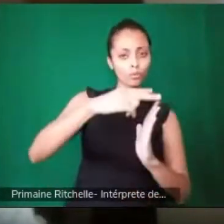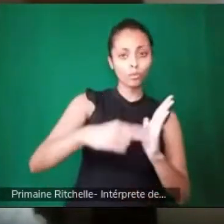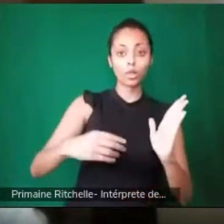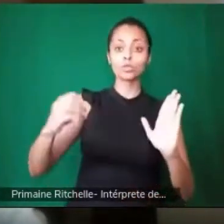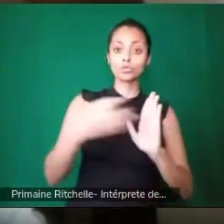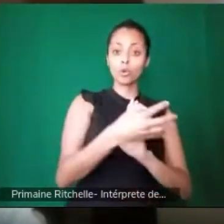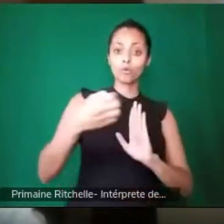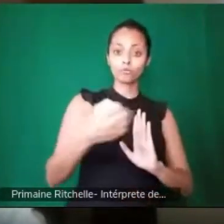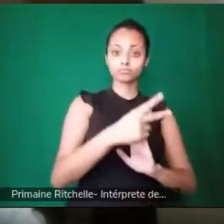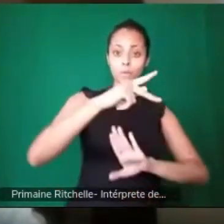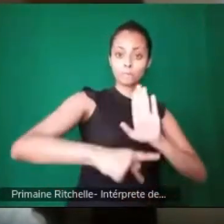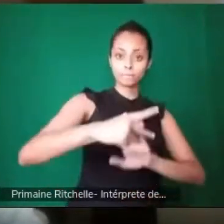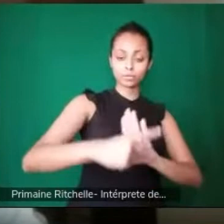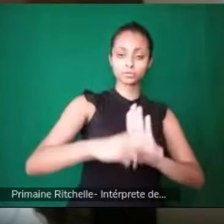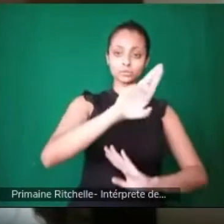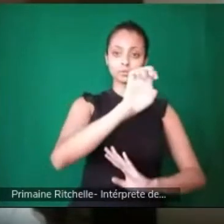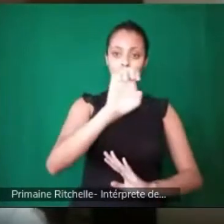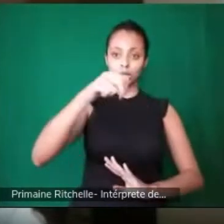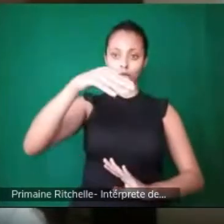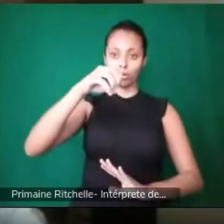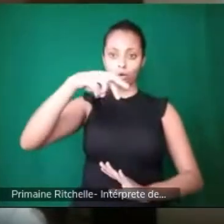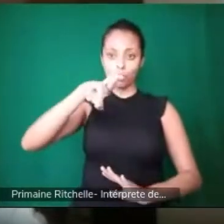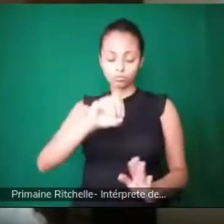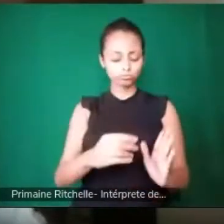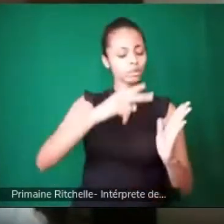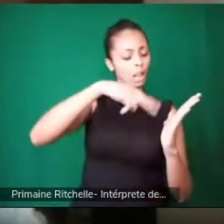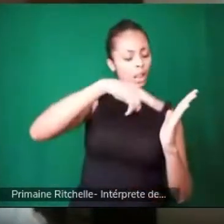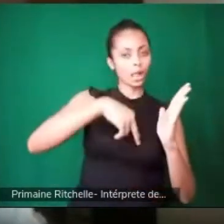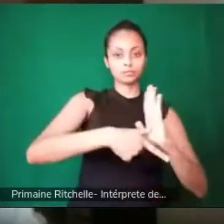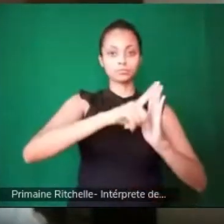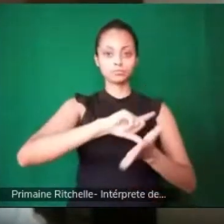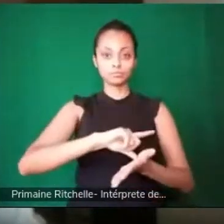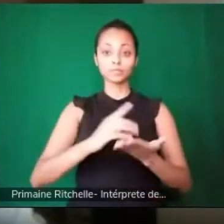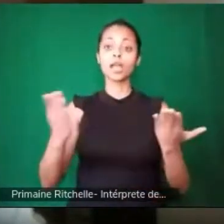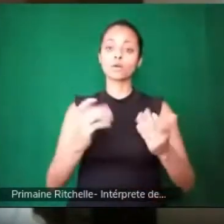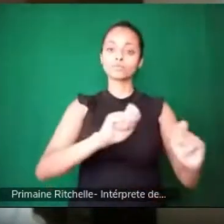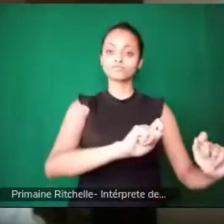daqui a pouquinho passar uma apresentação para vocês conseguirem acompanhar os slides com a gente.